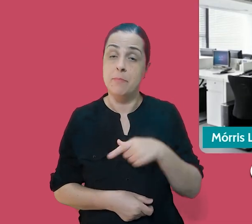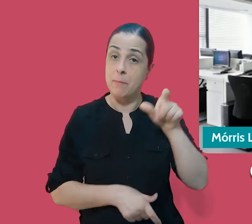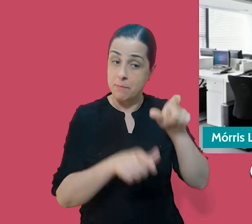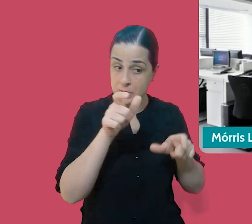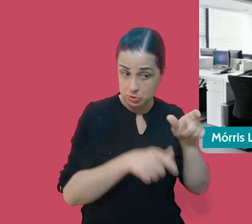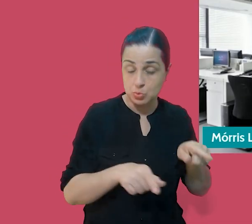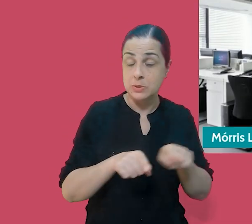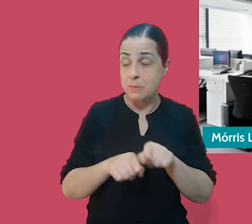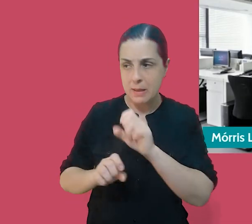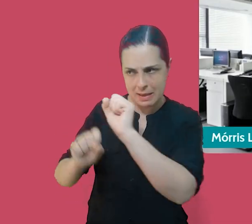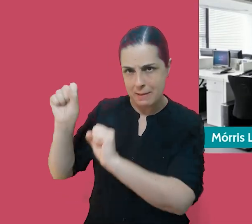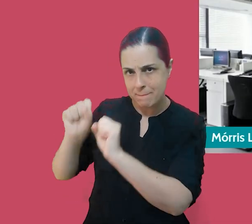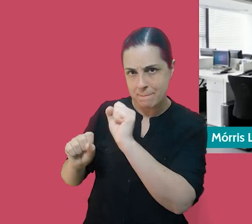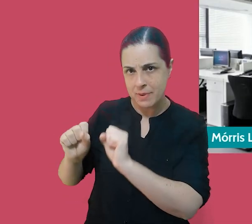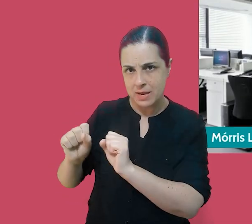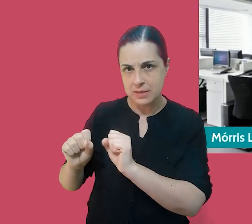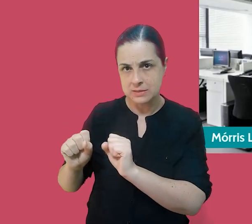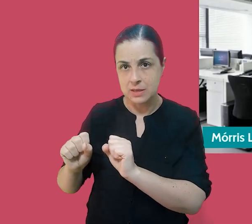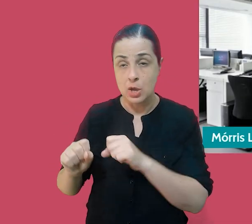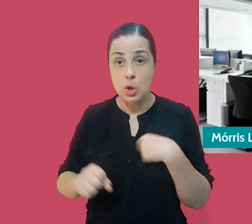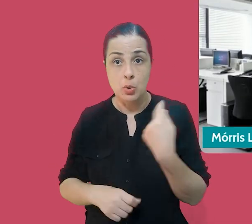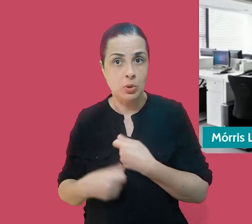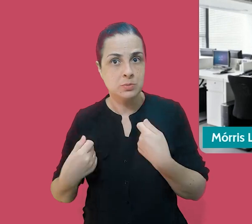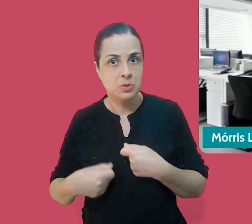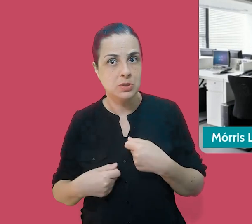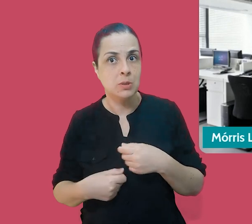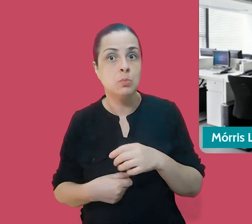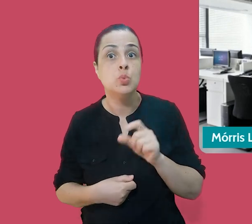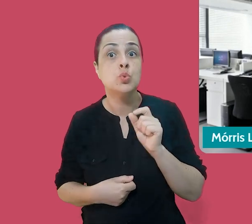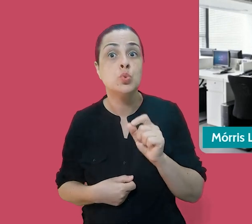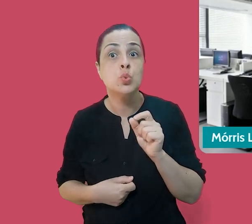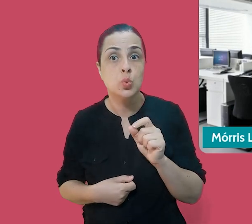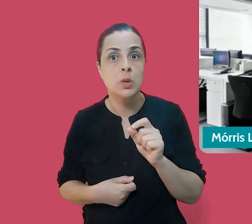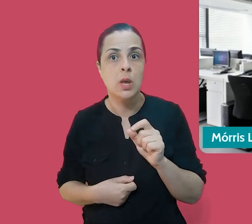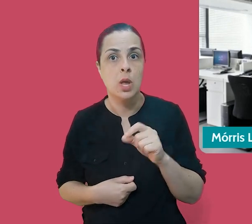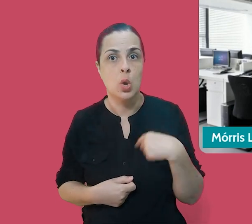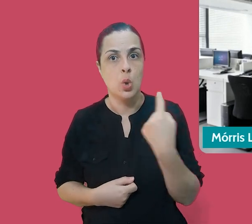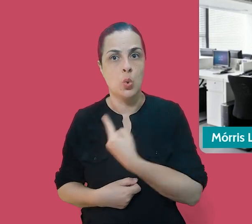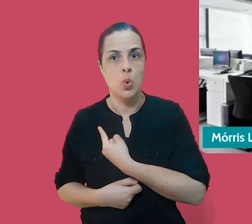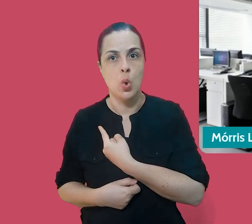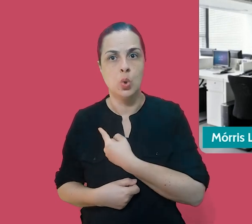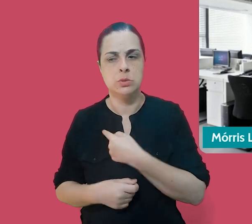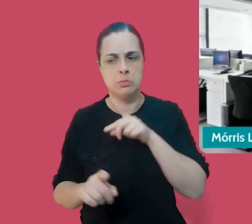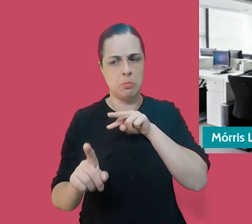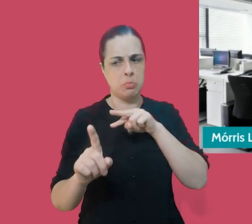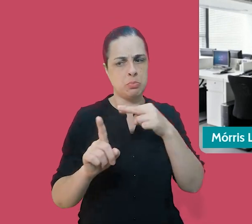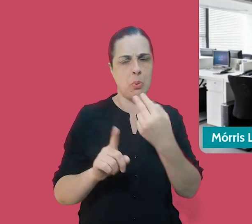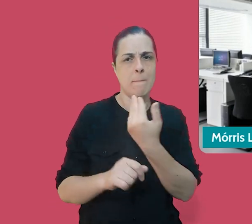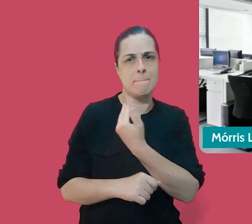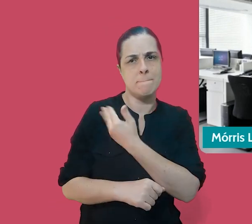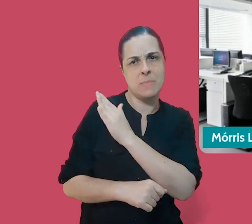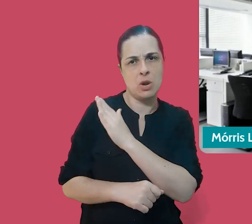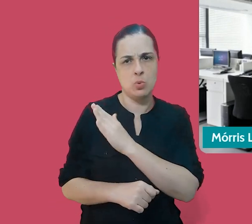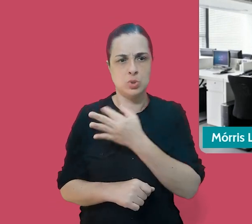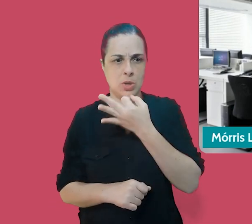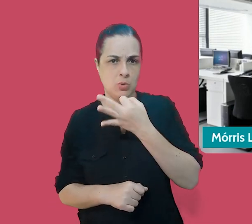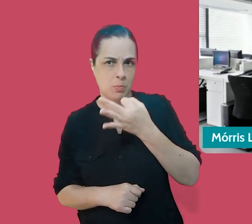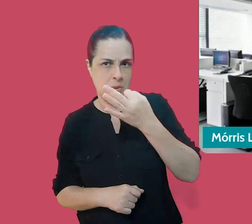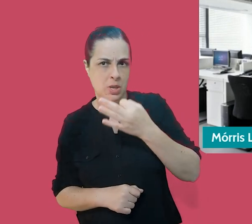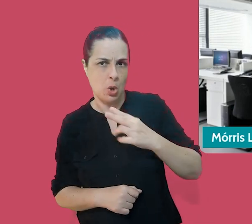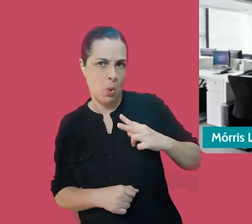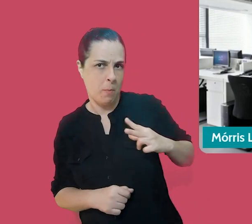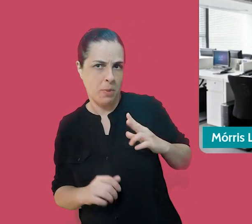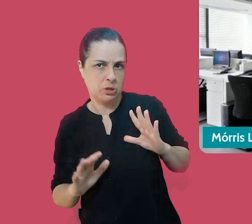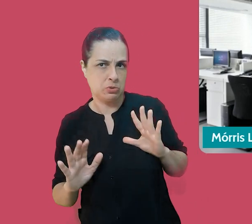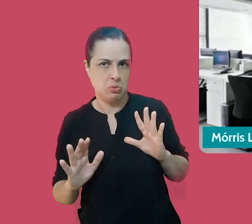trabalha com diversidade, é se livrar dos vieses, né? Tipo, de todos os vieses que a gente carrega. Eu ouço muito, assim, vou falar dos meus pais, eu